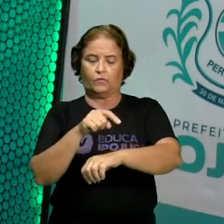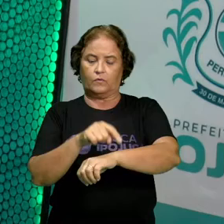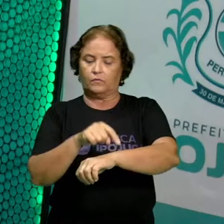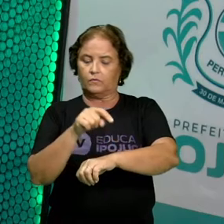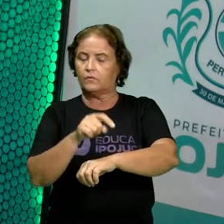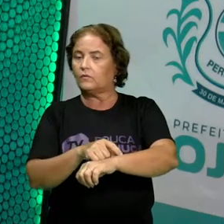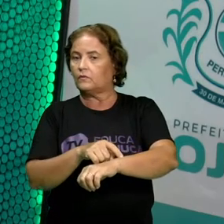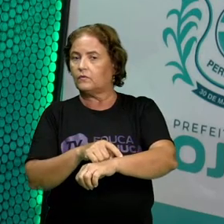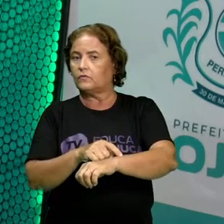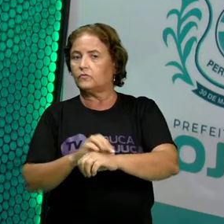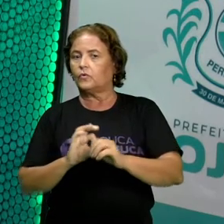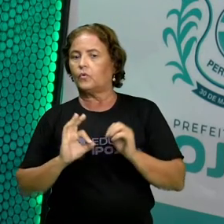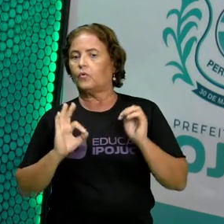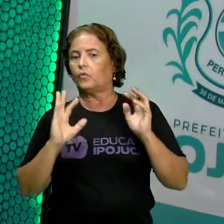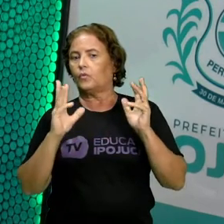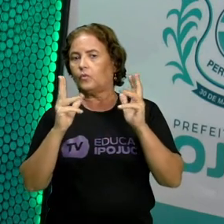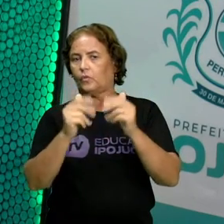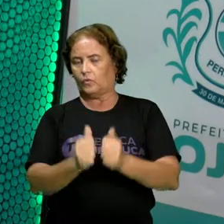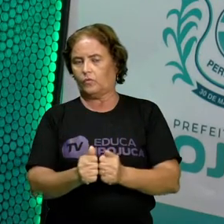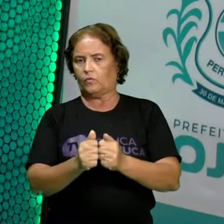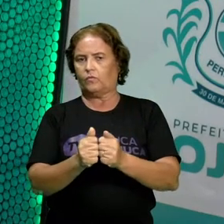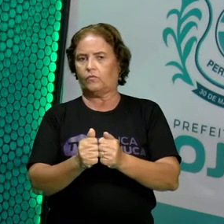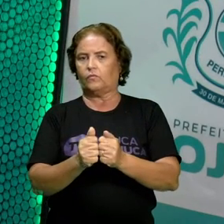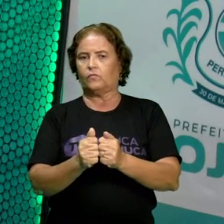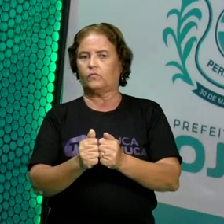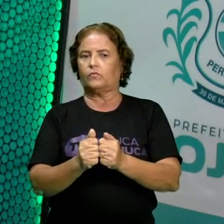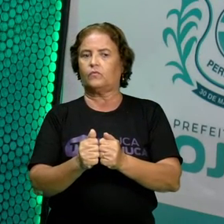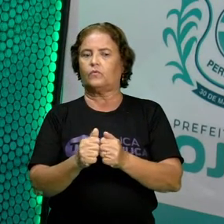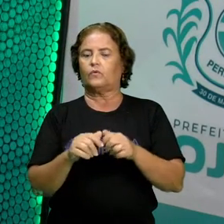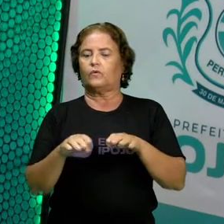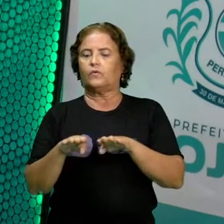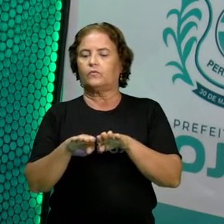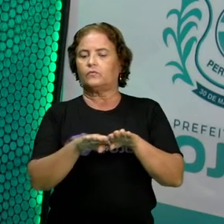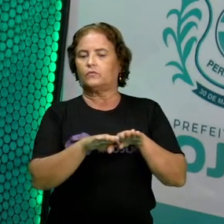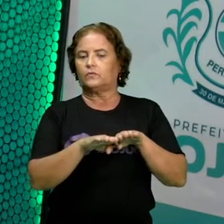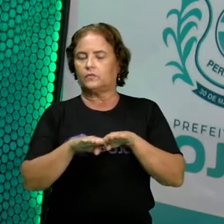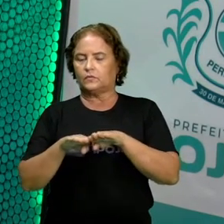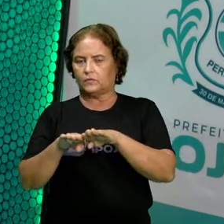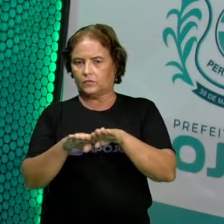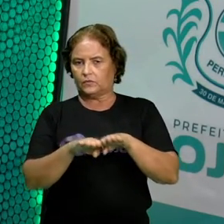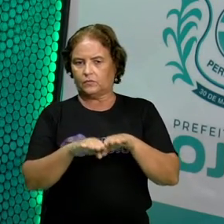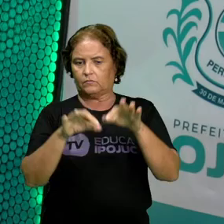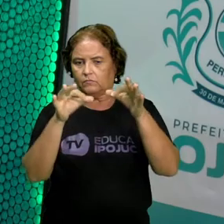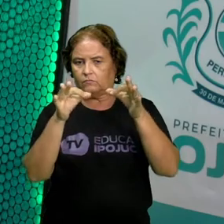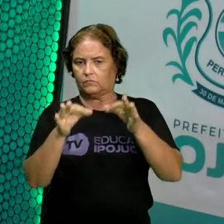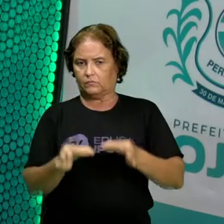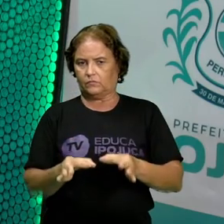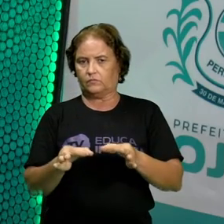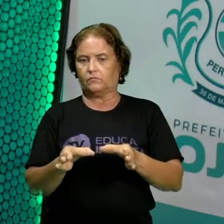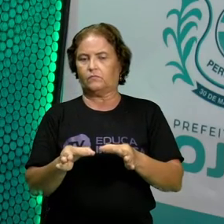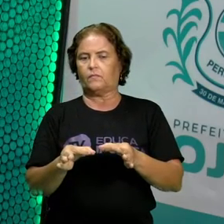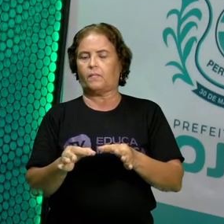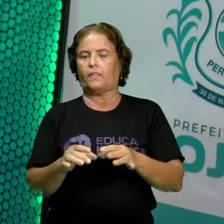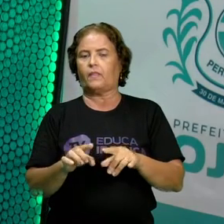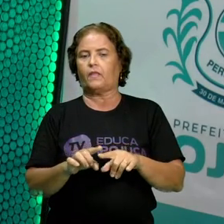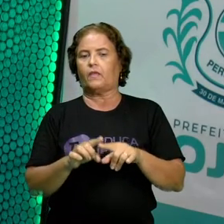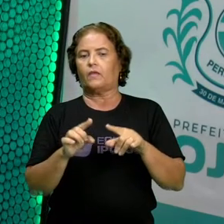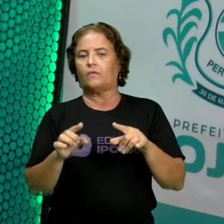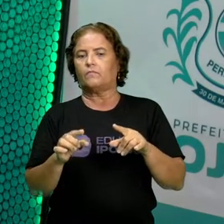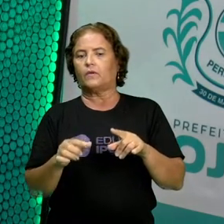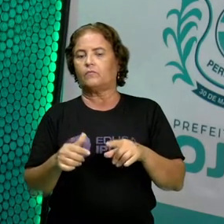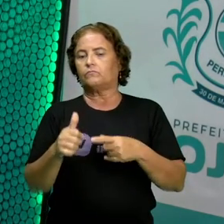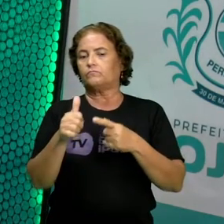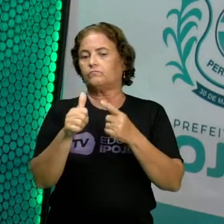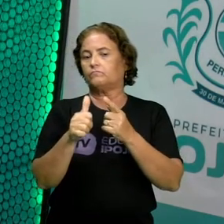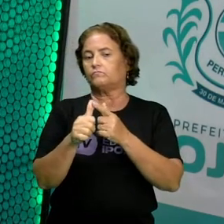são unidades de medida padrão. O palmo, os passos, a polegada,